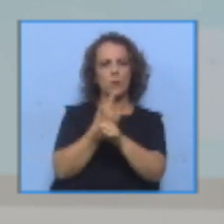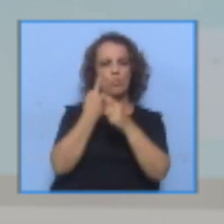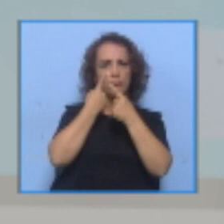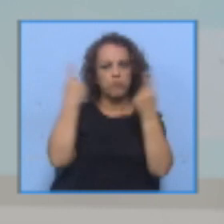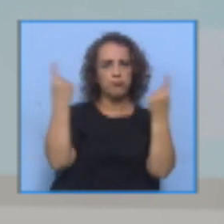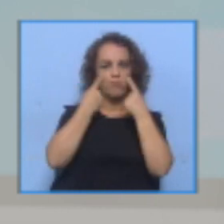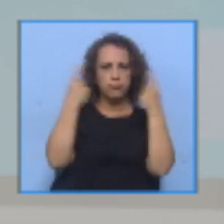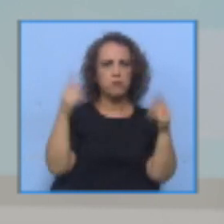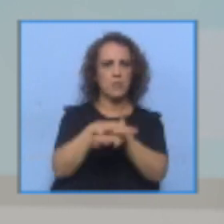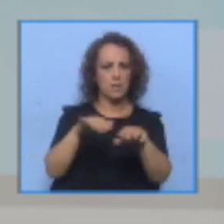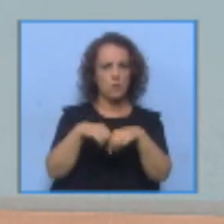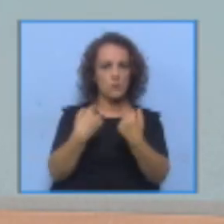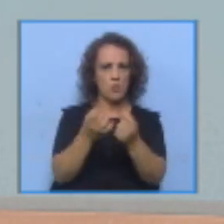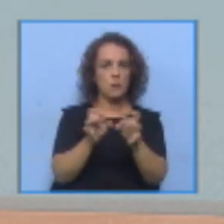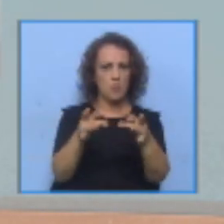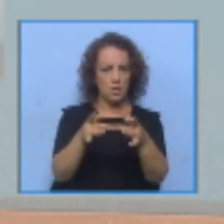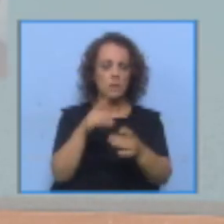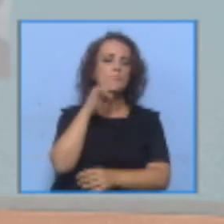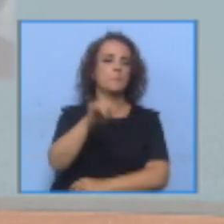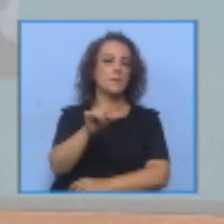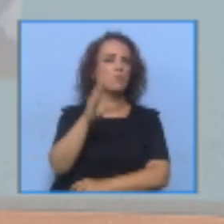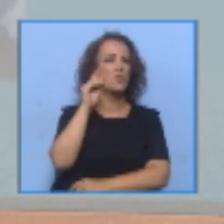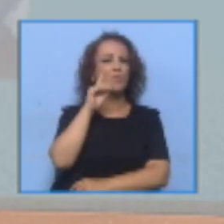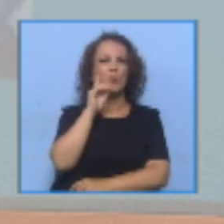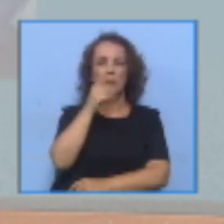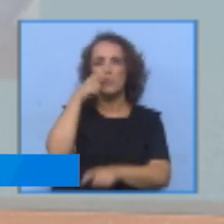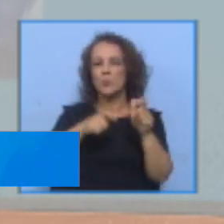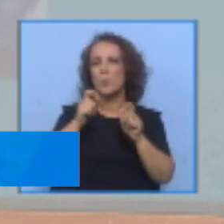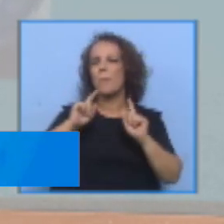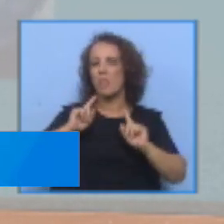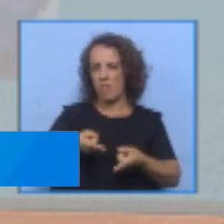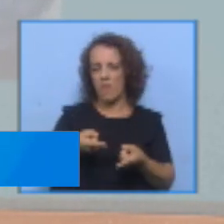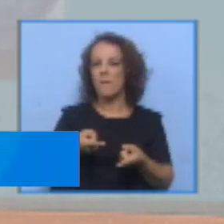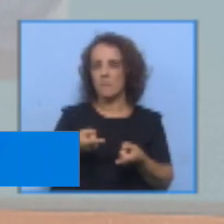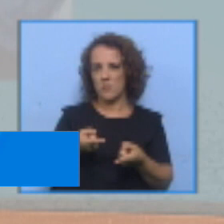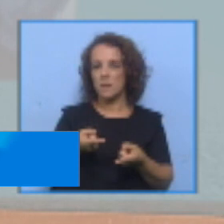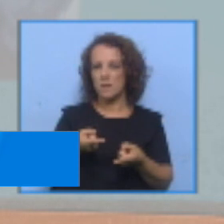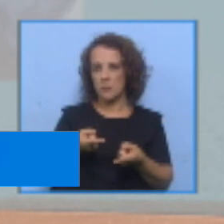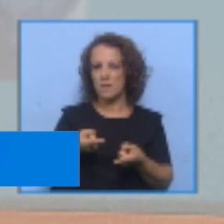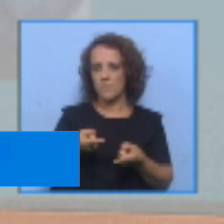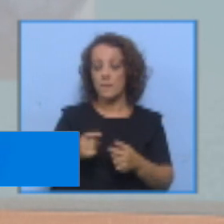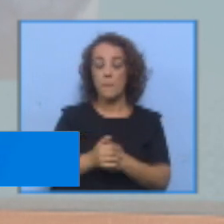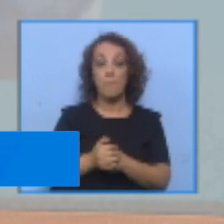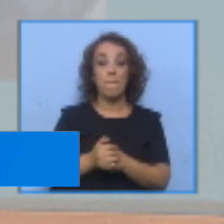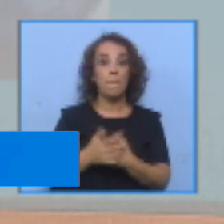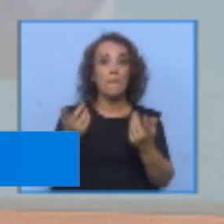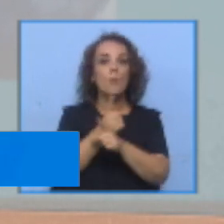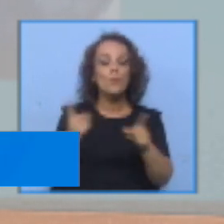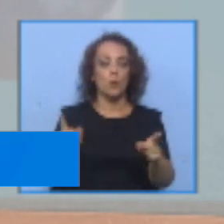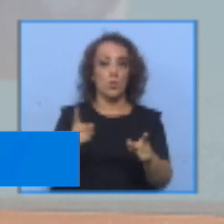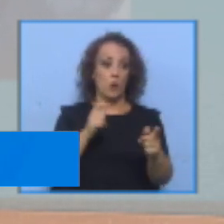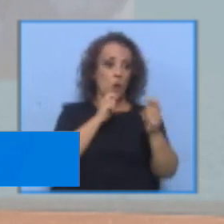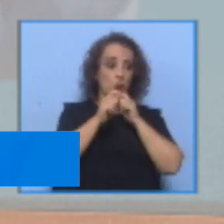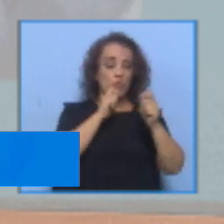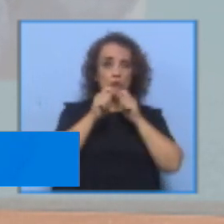sociais. Exatamente. É muito importante que as pessoas façam isso, e que, porque os jornalistas, os